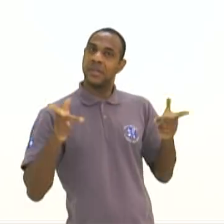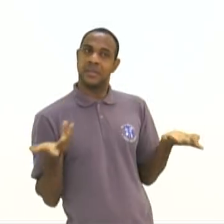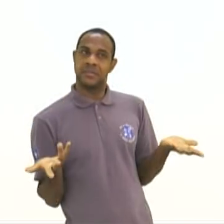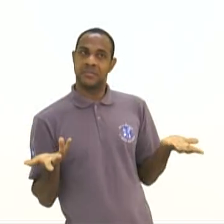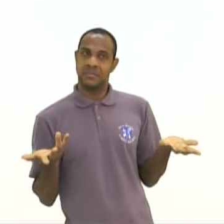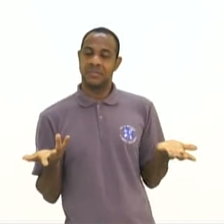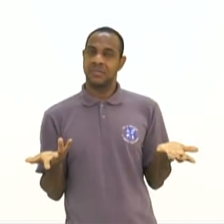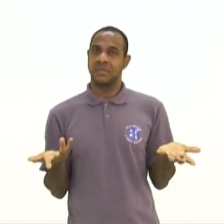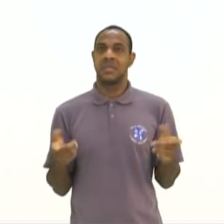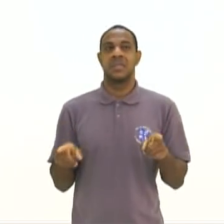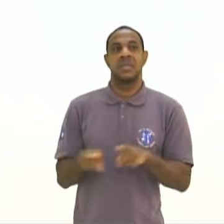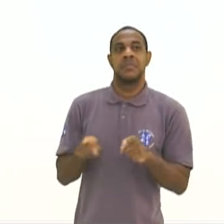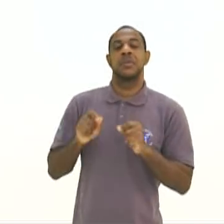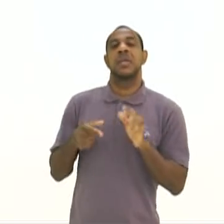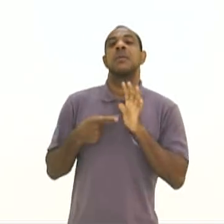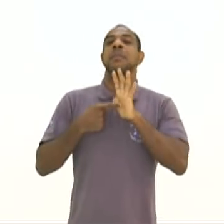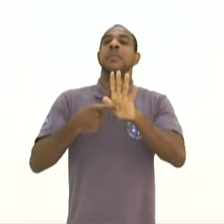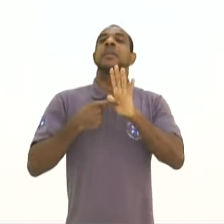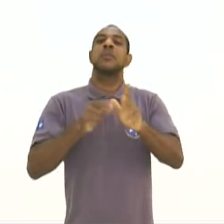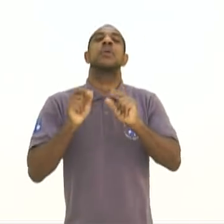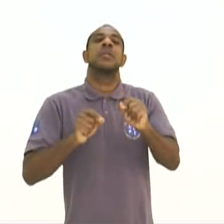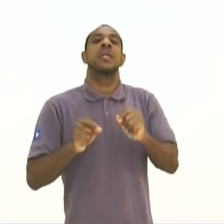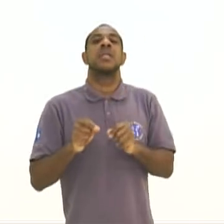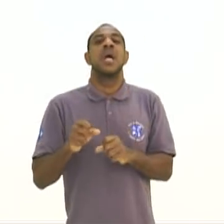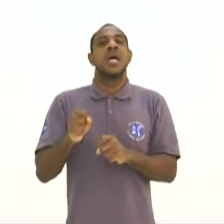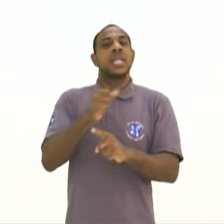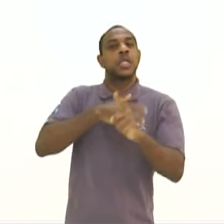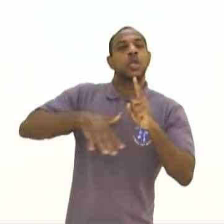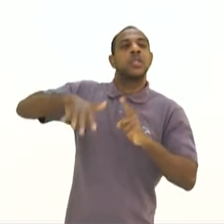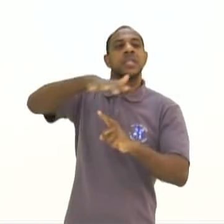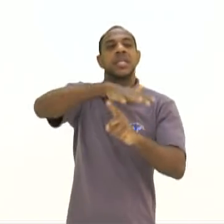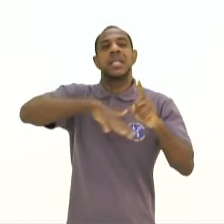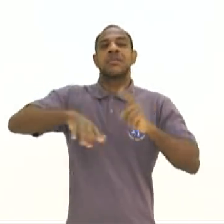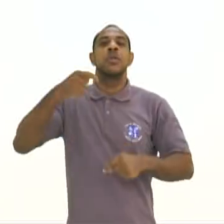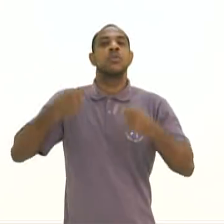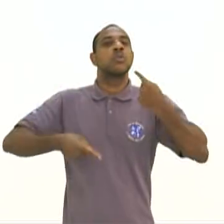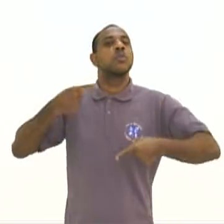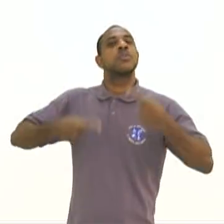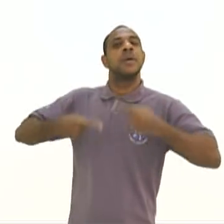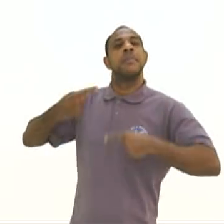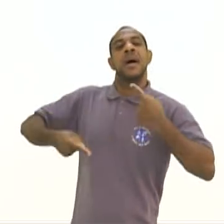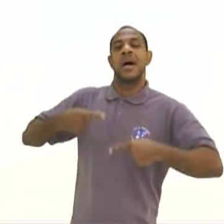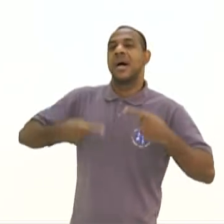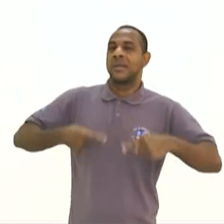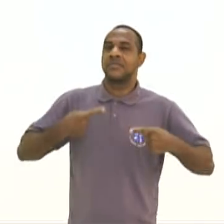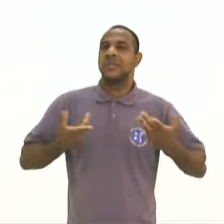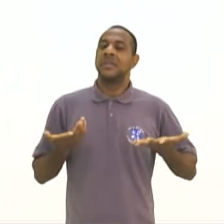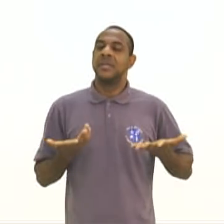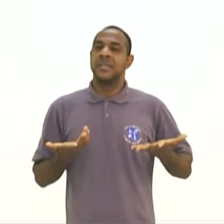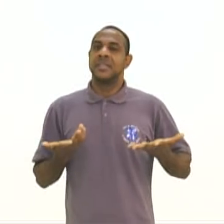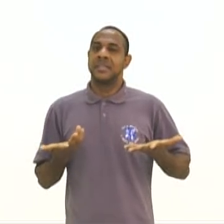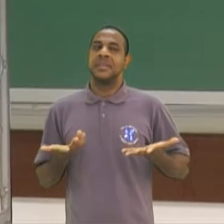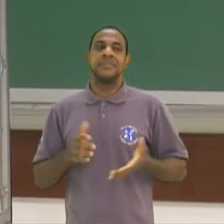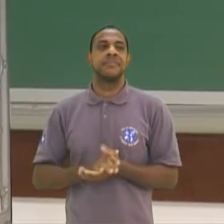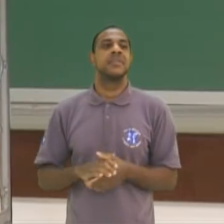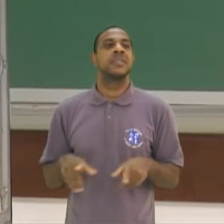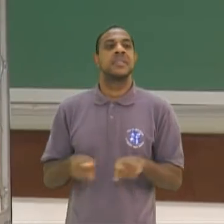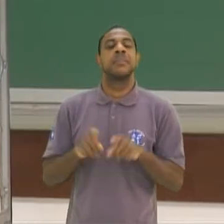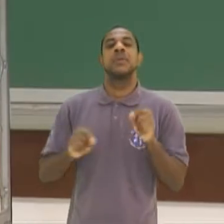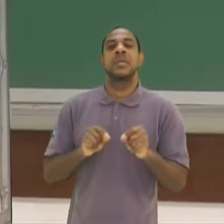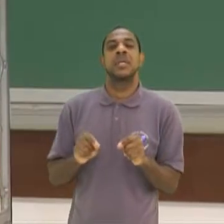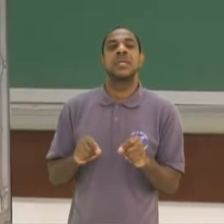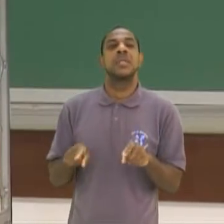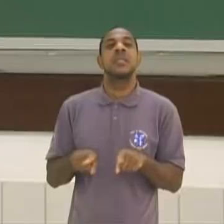Garantia da representação da maior parte da sociedade nos debates que definem os rumos do país. E maiores chances